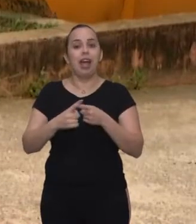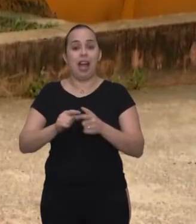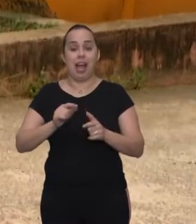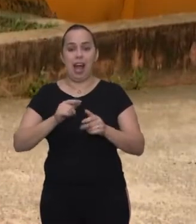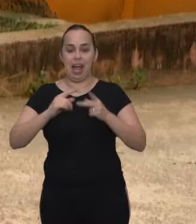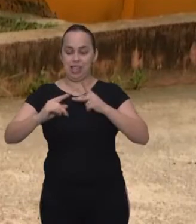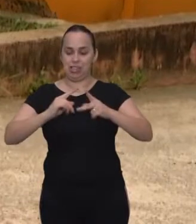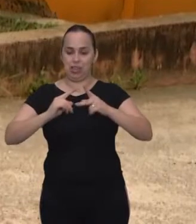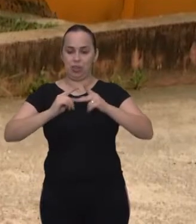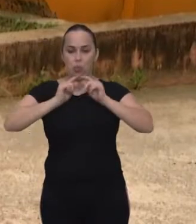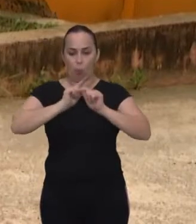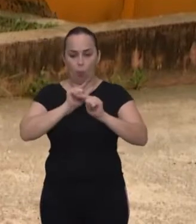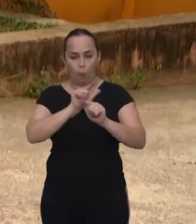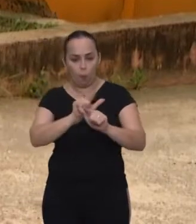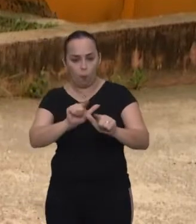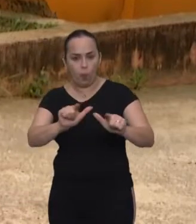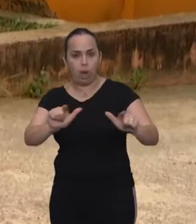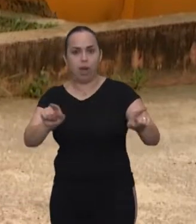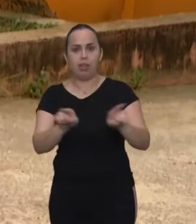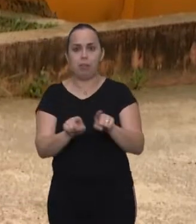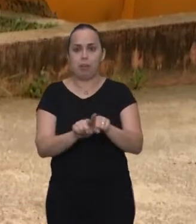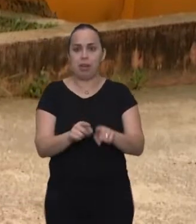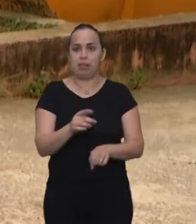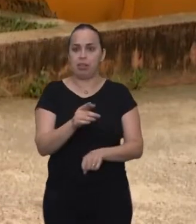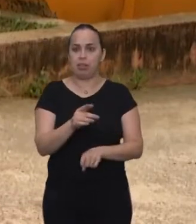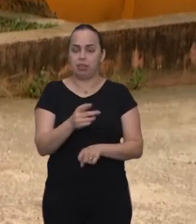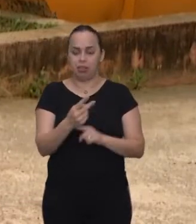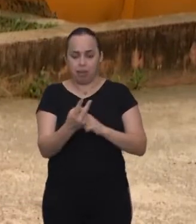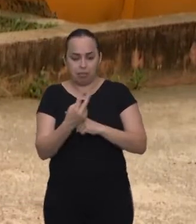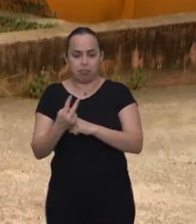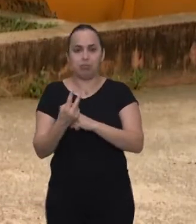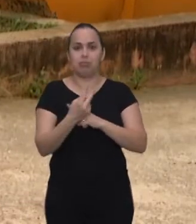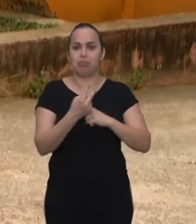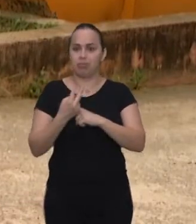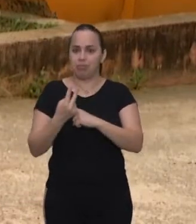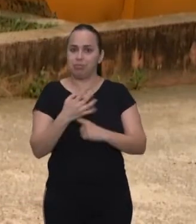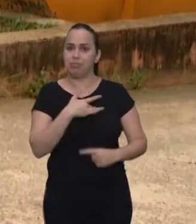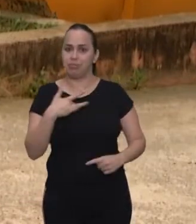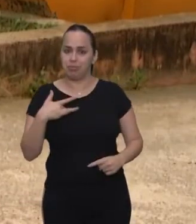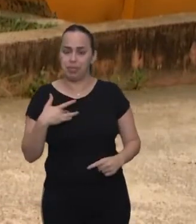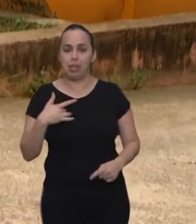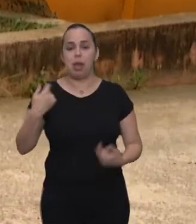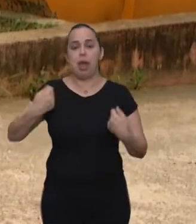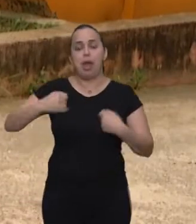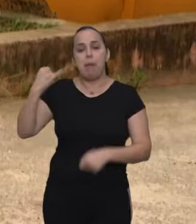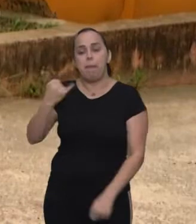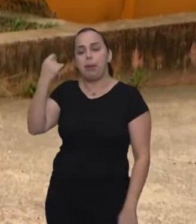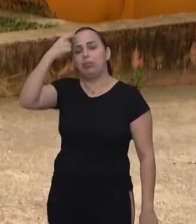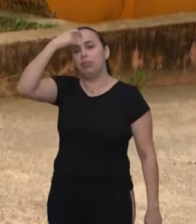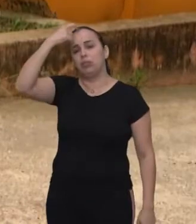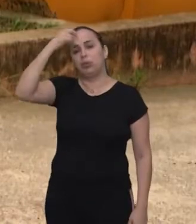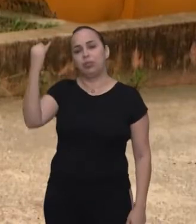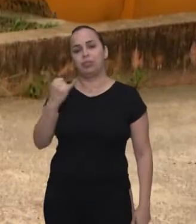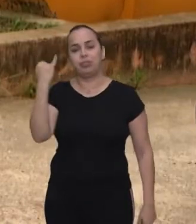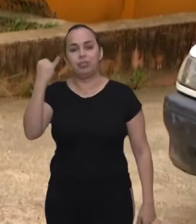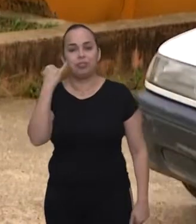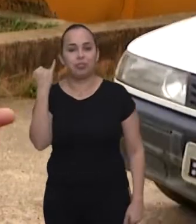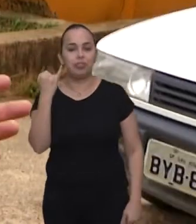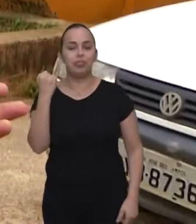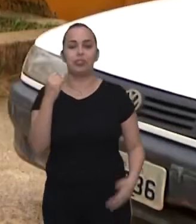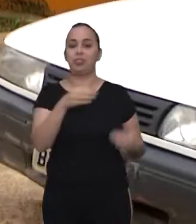cidade possa se manter mais limpa e também até mesmo a própria saúde da população é muito importante essa conscientização